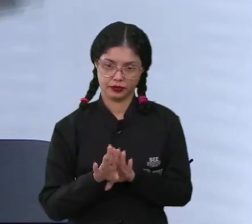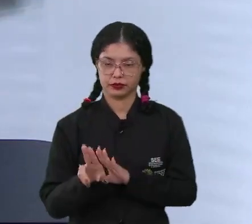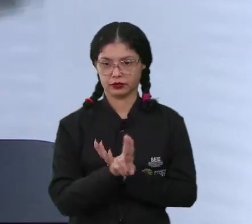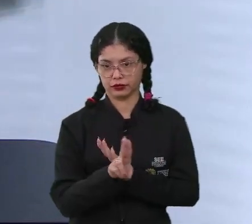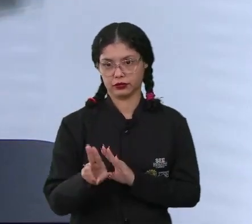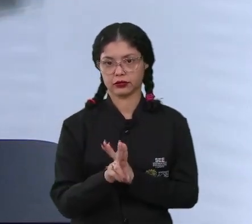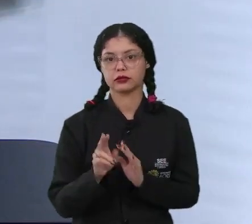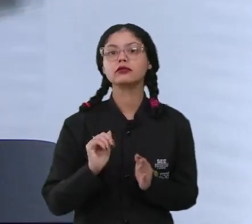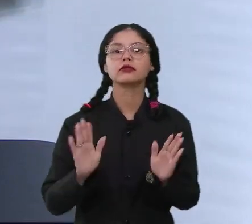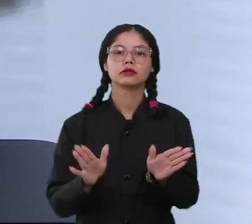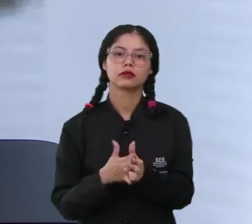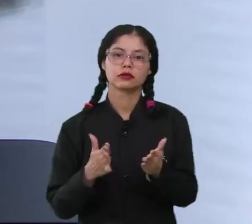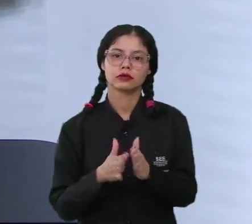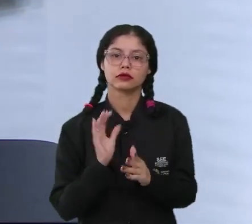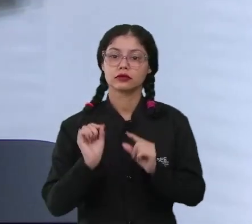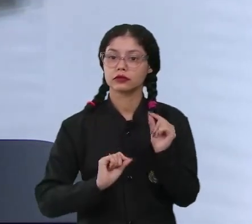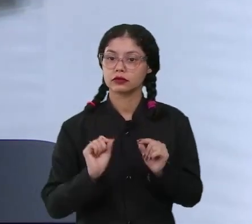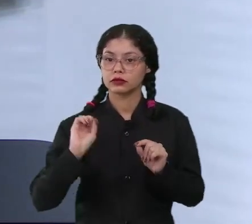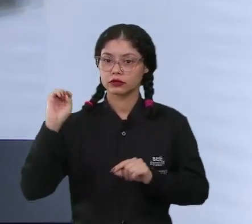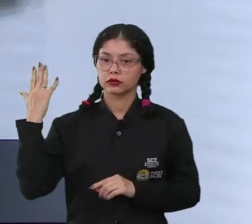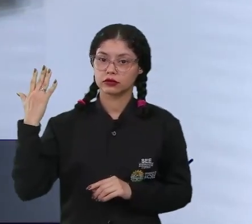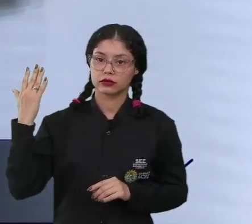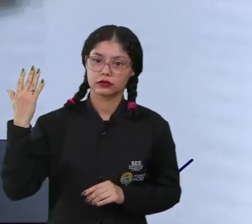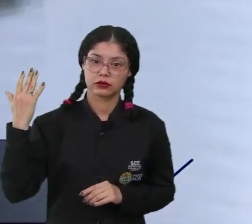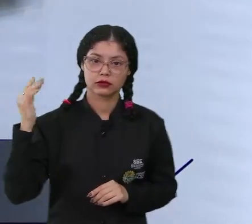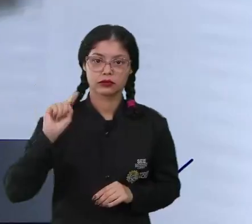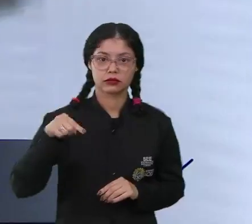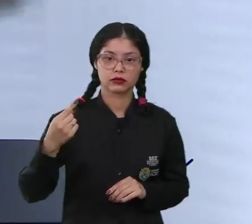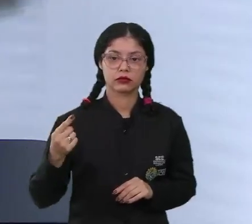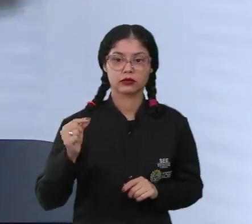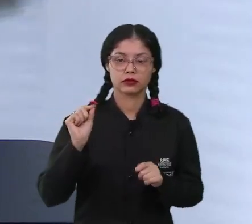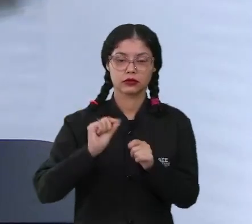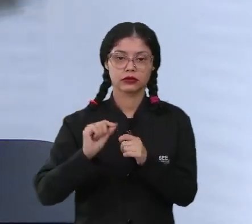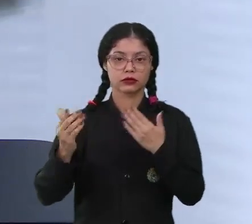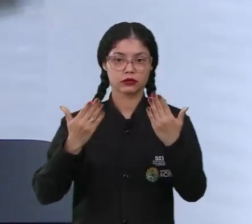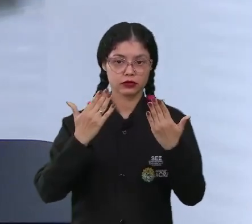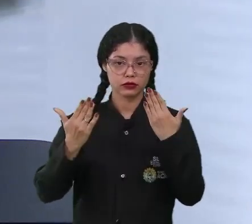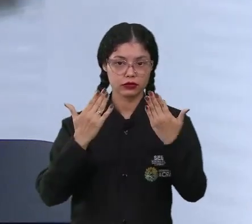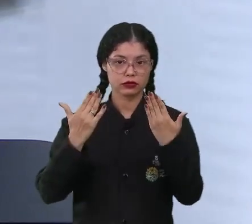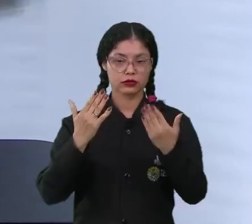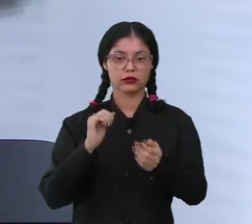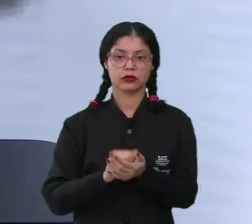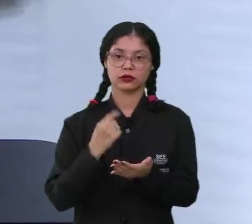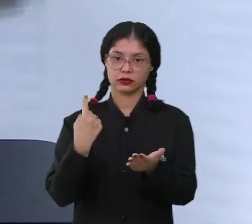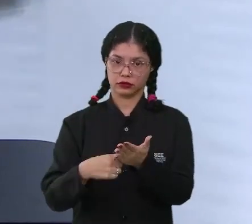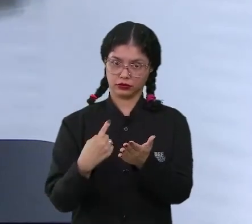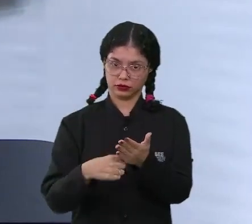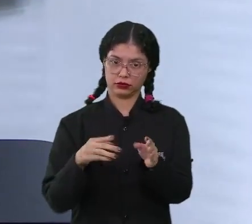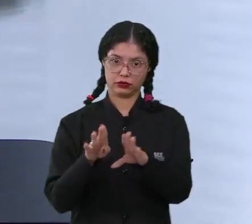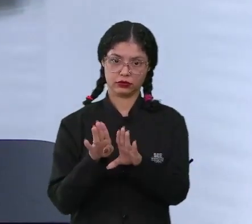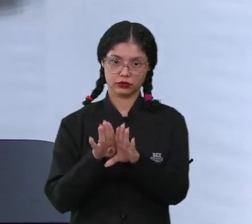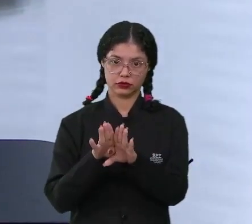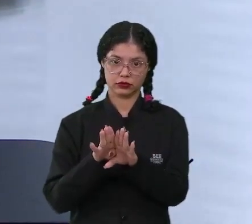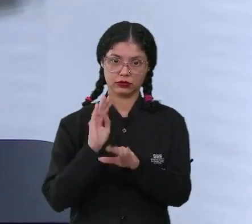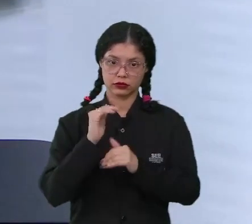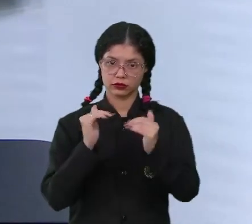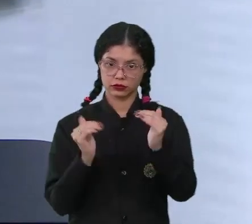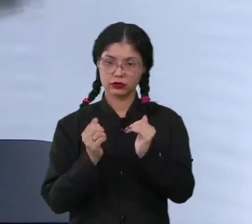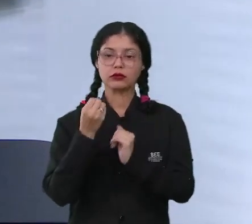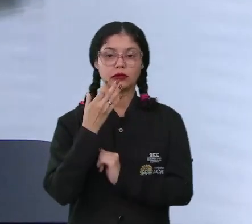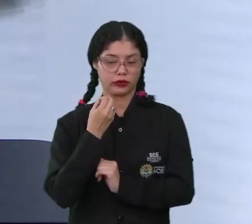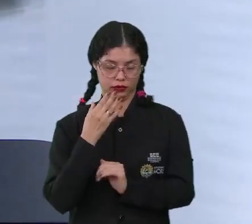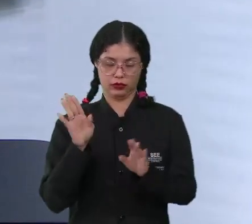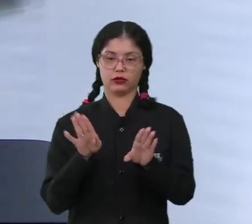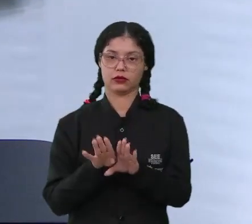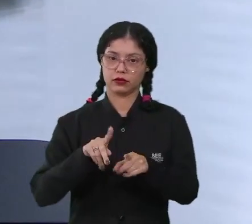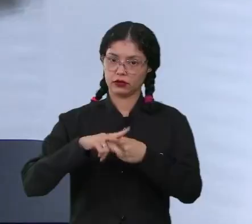de países pobres, o que acontece é o seguinte: aqui eles fizeram um comparativo, levaram em consideração todos os benefícios